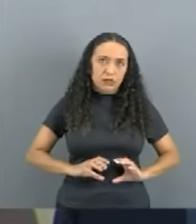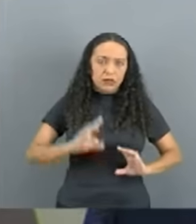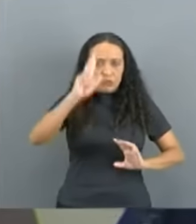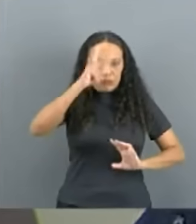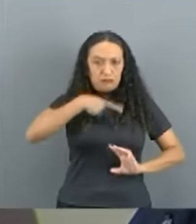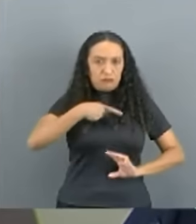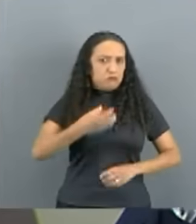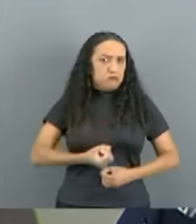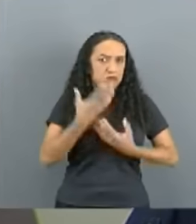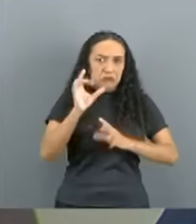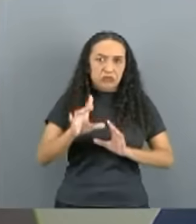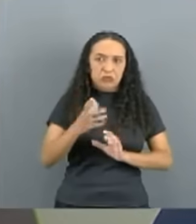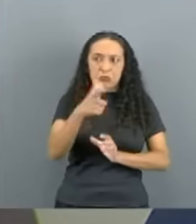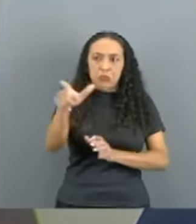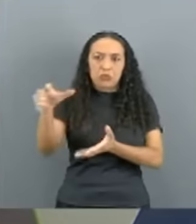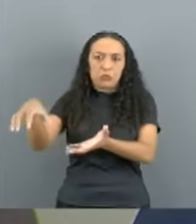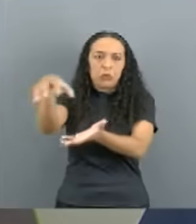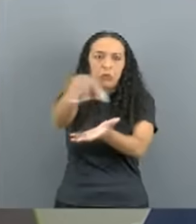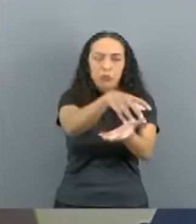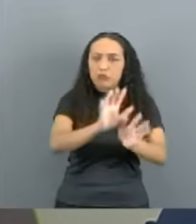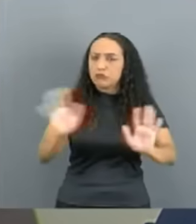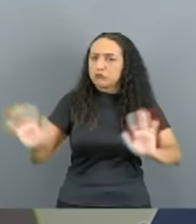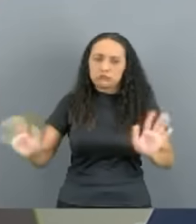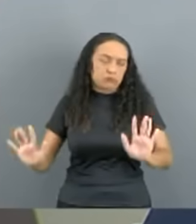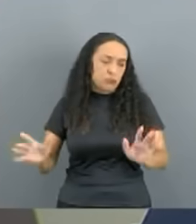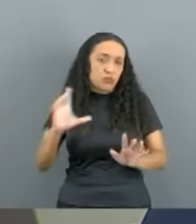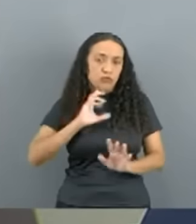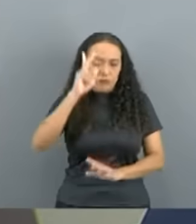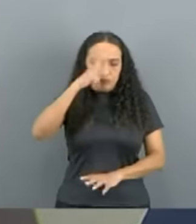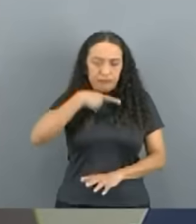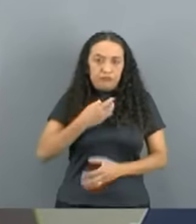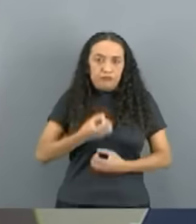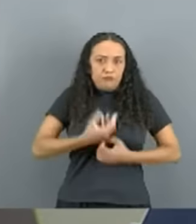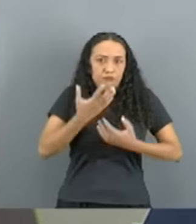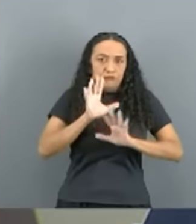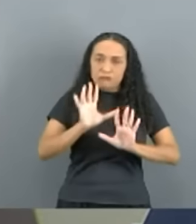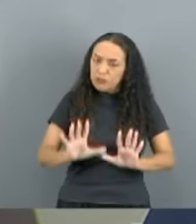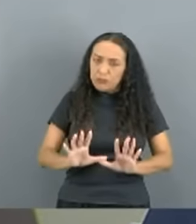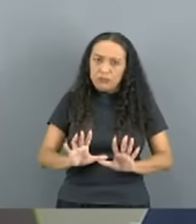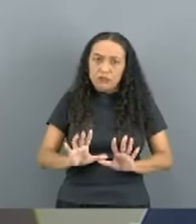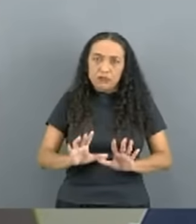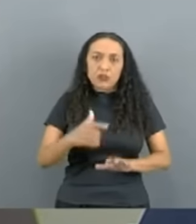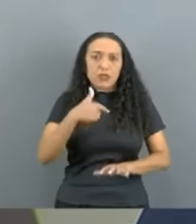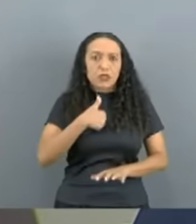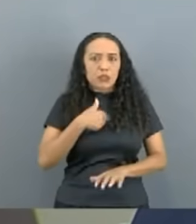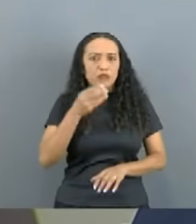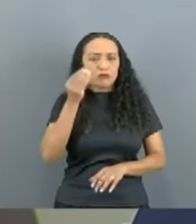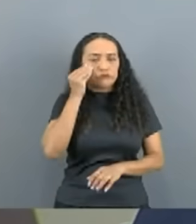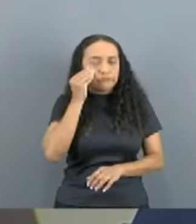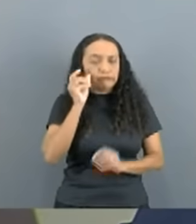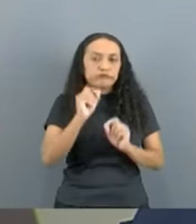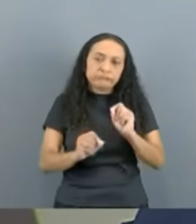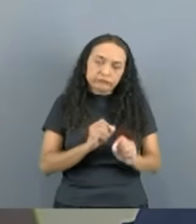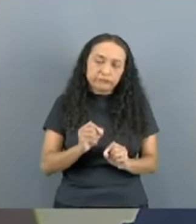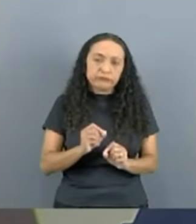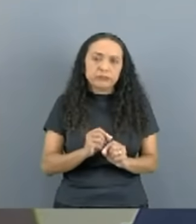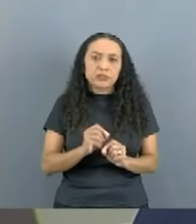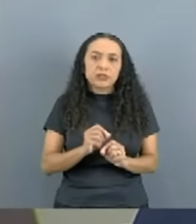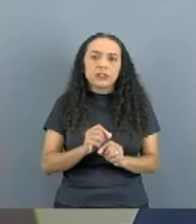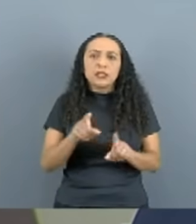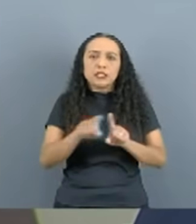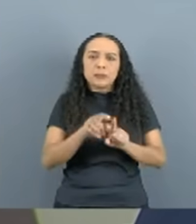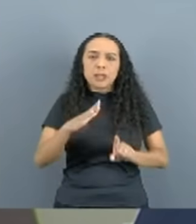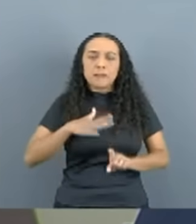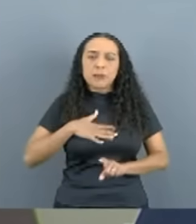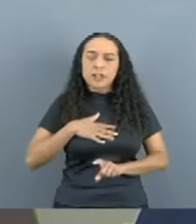pelos advogados, pelas bancas de advocacia, nem por outros servidores como eles se portam. Posso dizer que eu procuro e pauto a minha